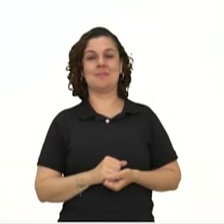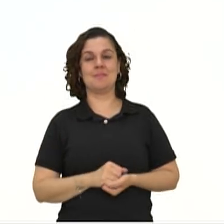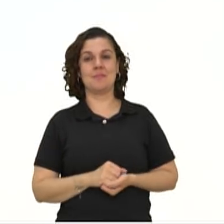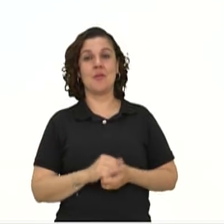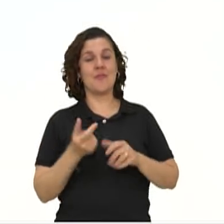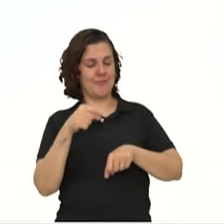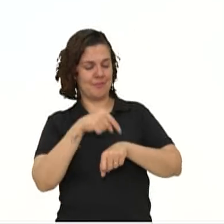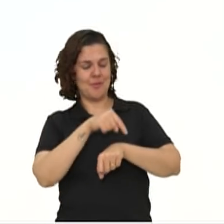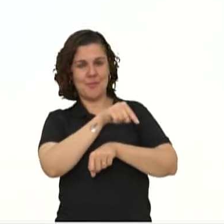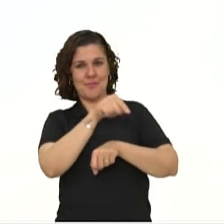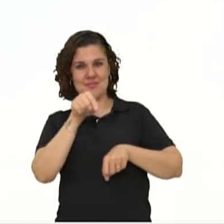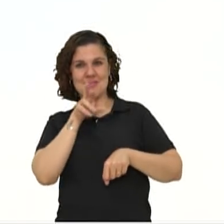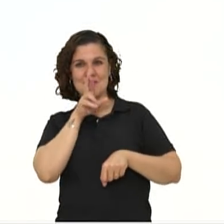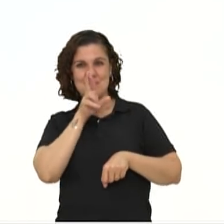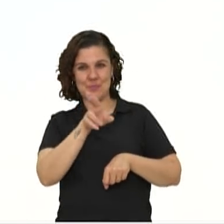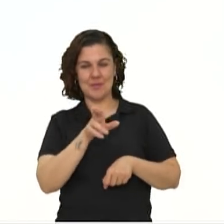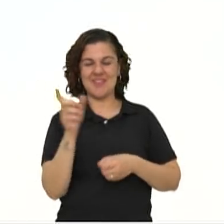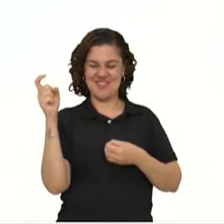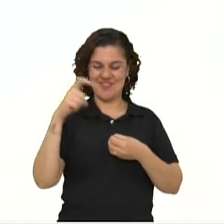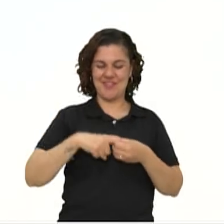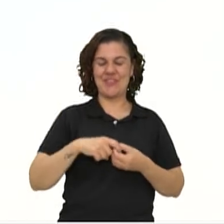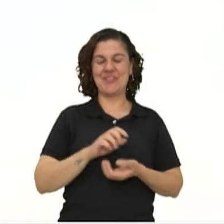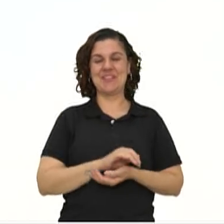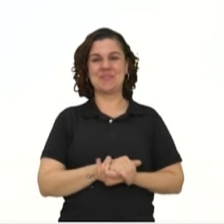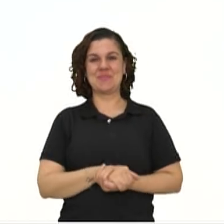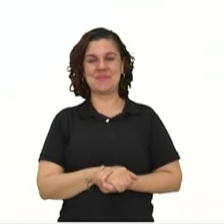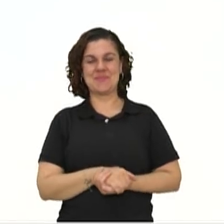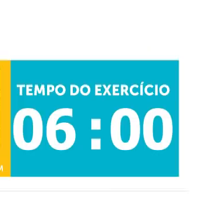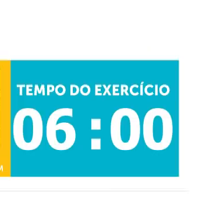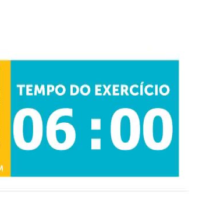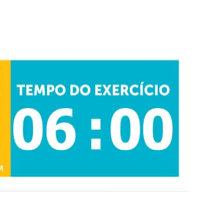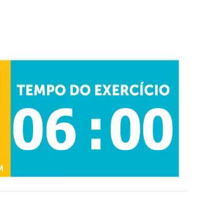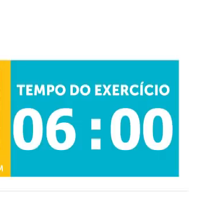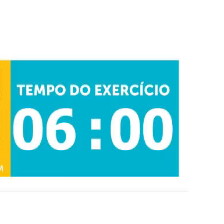César. Vou deixar um tempo para vocês responder, em seguida voltamos com a aula.